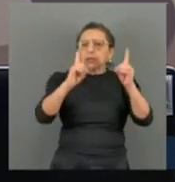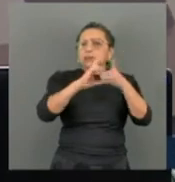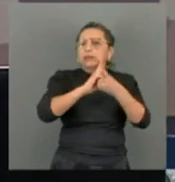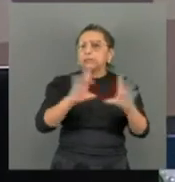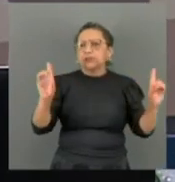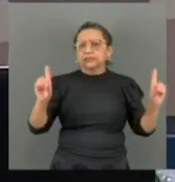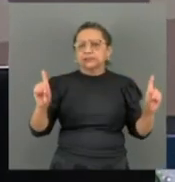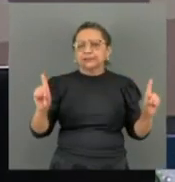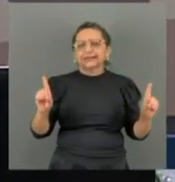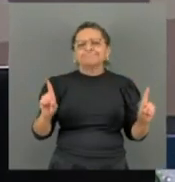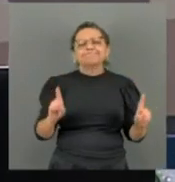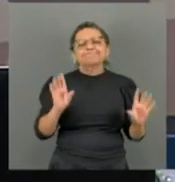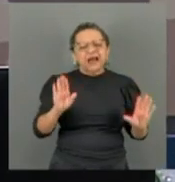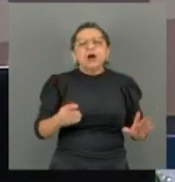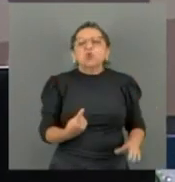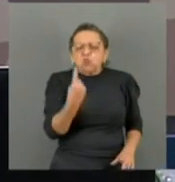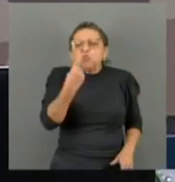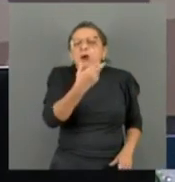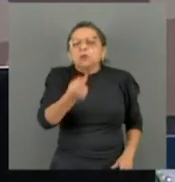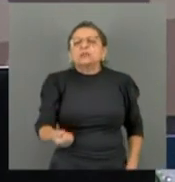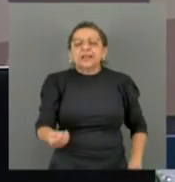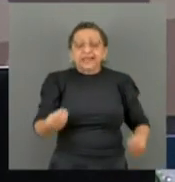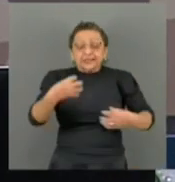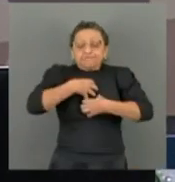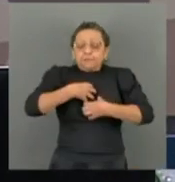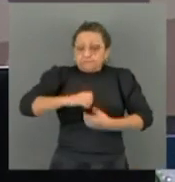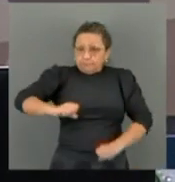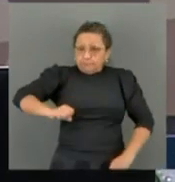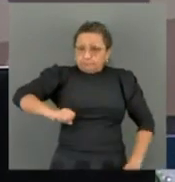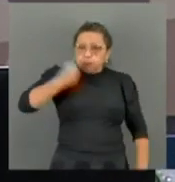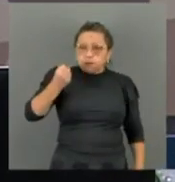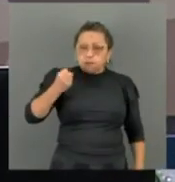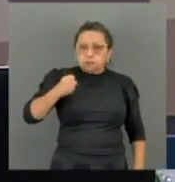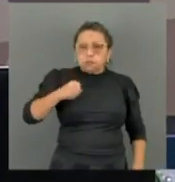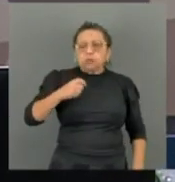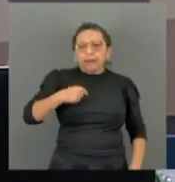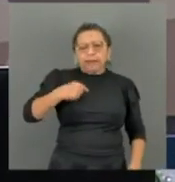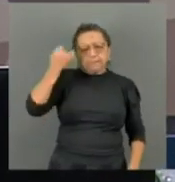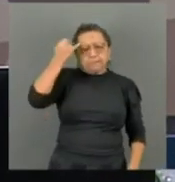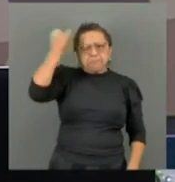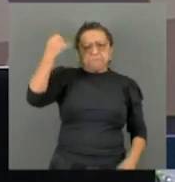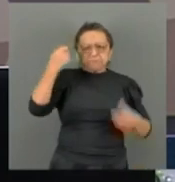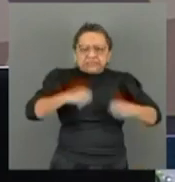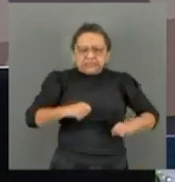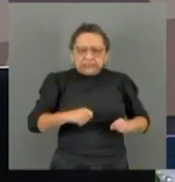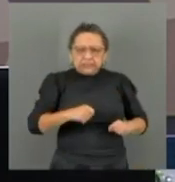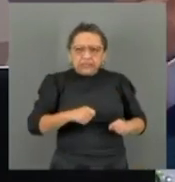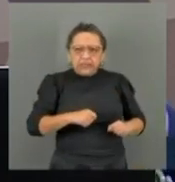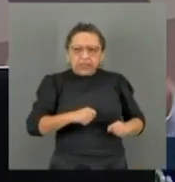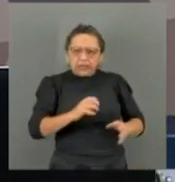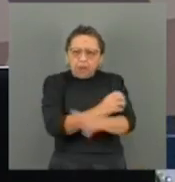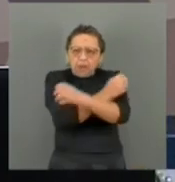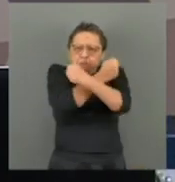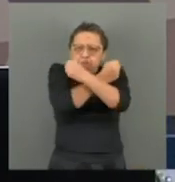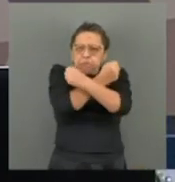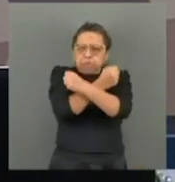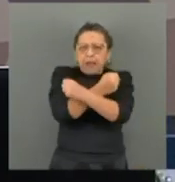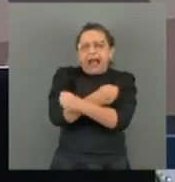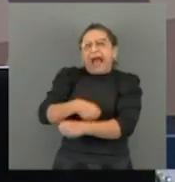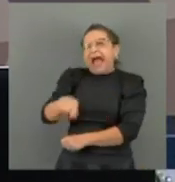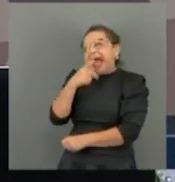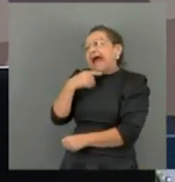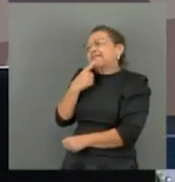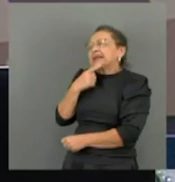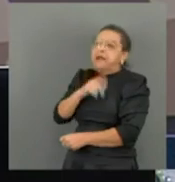dá mais raiva que nada é a ideia que precisa de censurar para proteger a